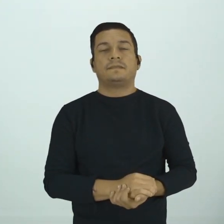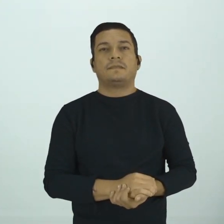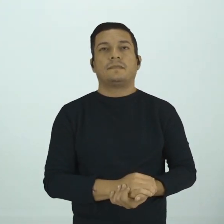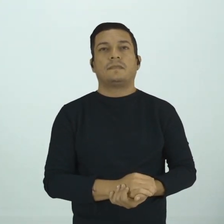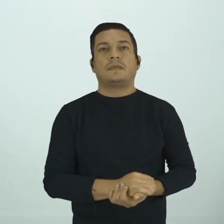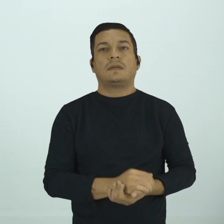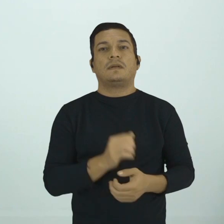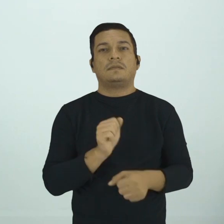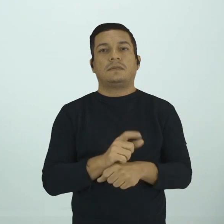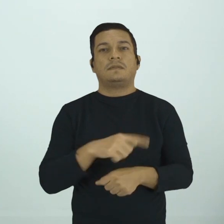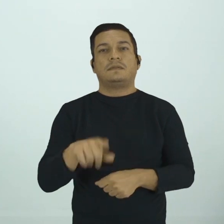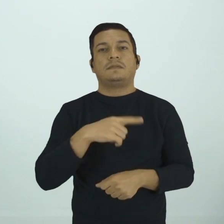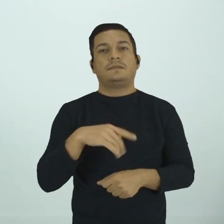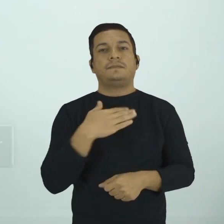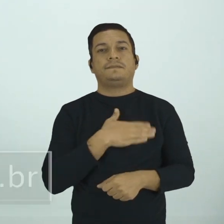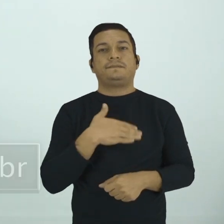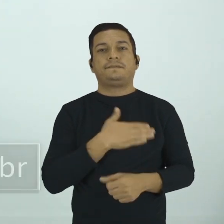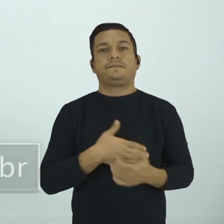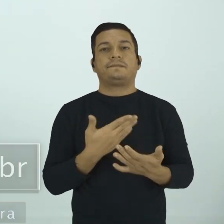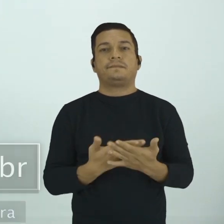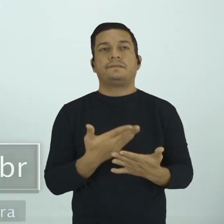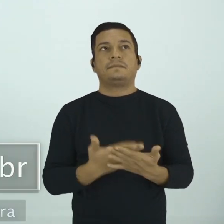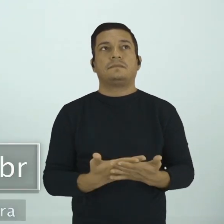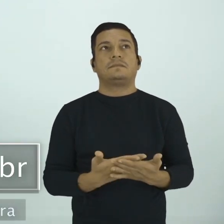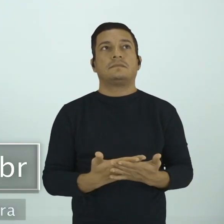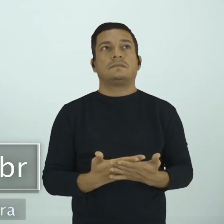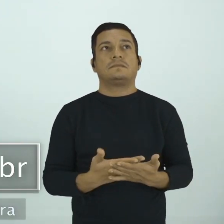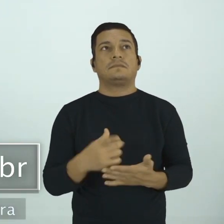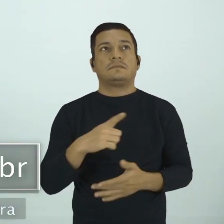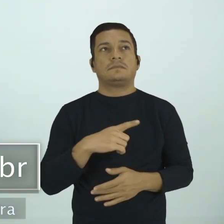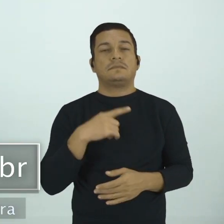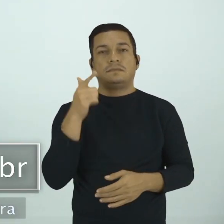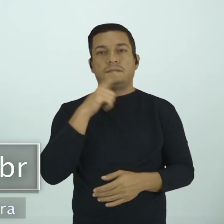Eu espero que todos tenham gostado da aula, que